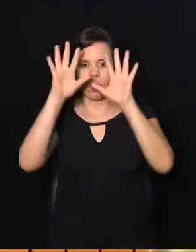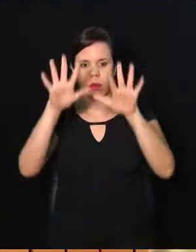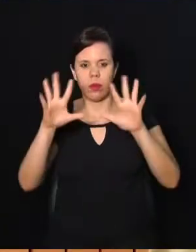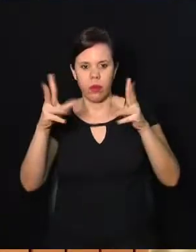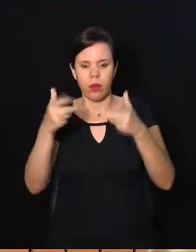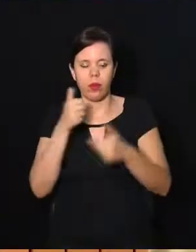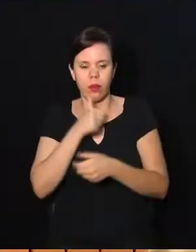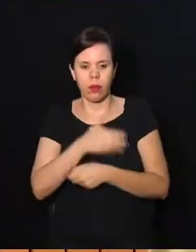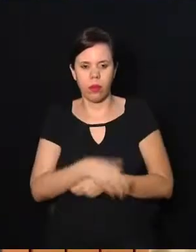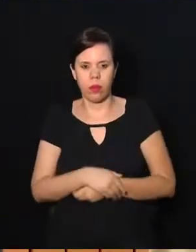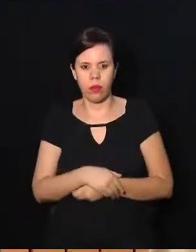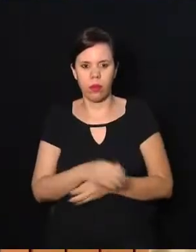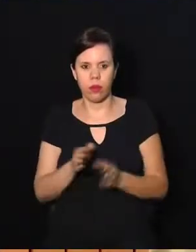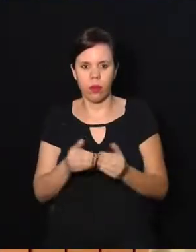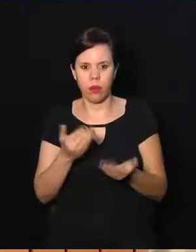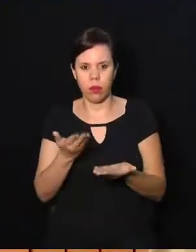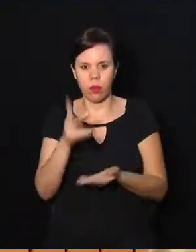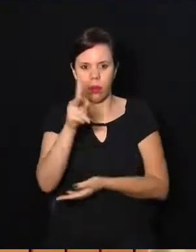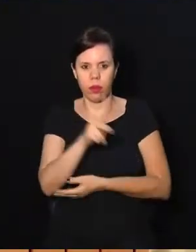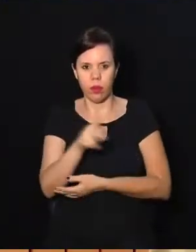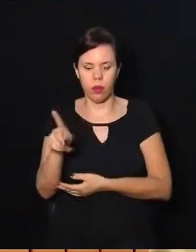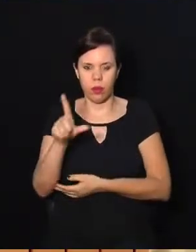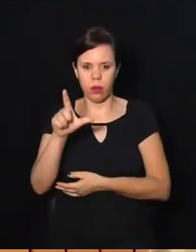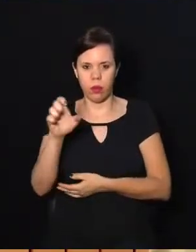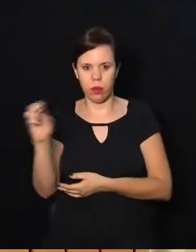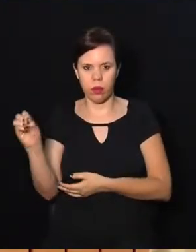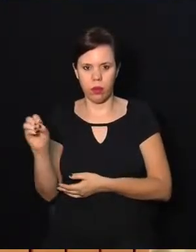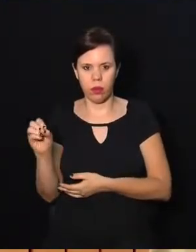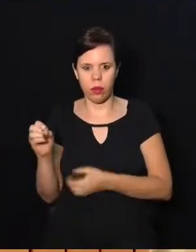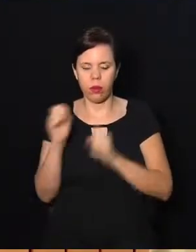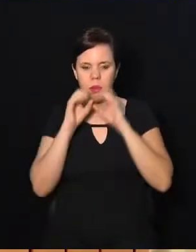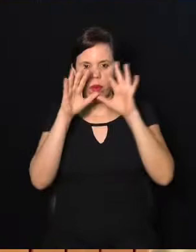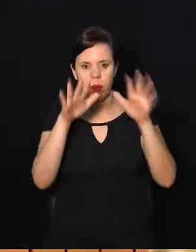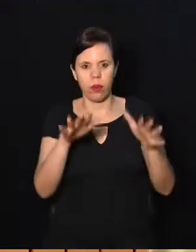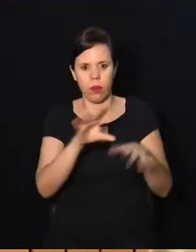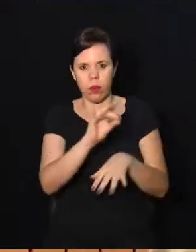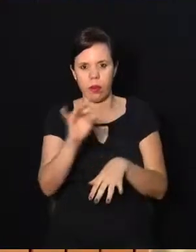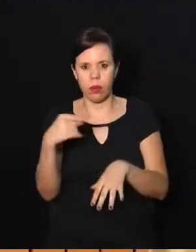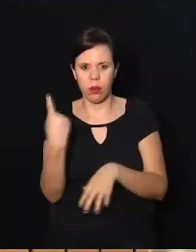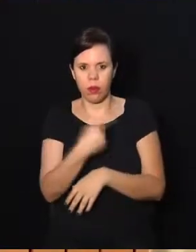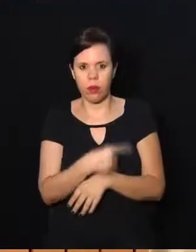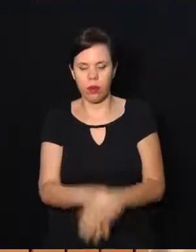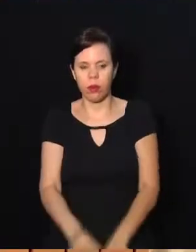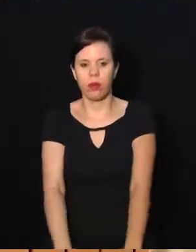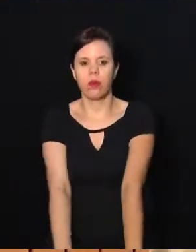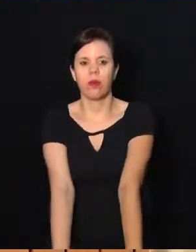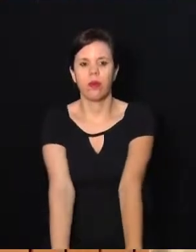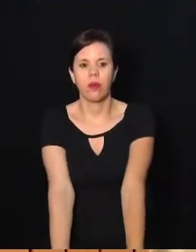as mulheres e peço ao Padre Leonardo que dê essa bênção para cada um de nós.